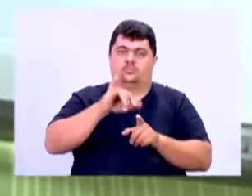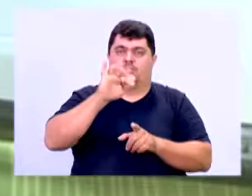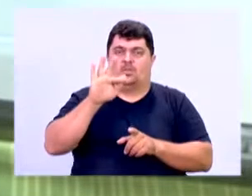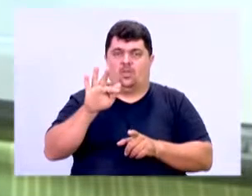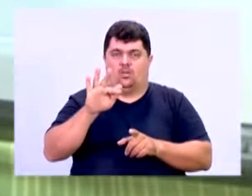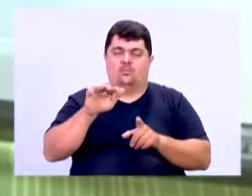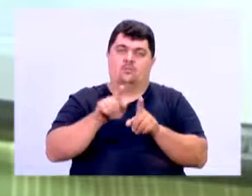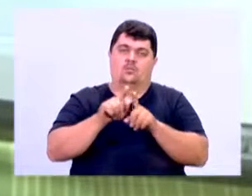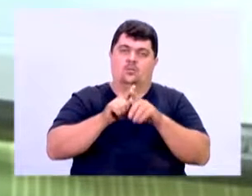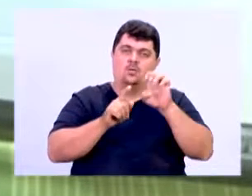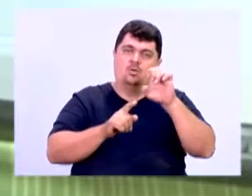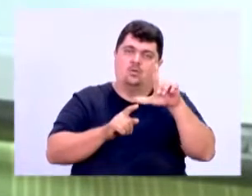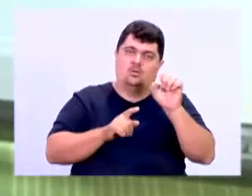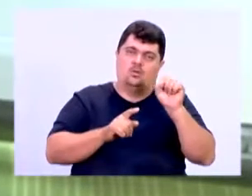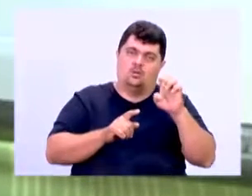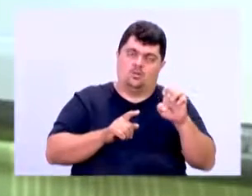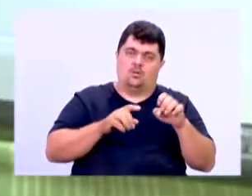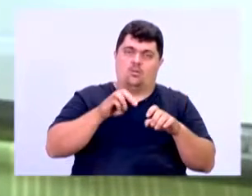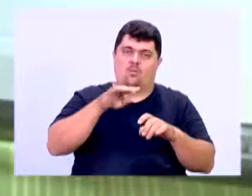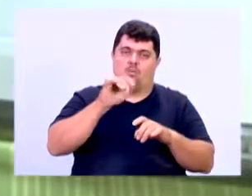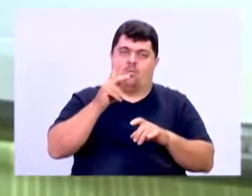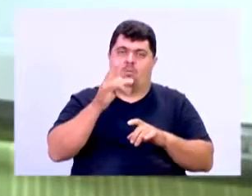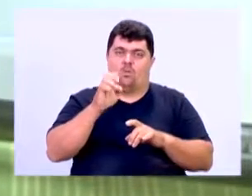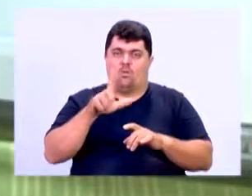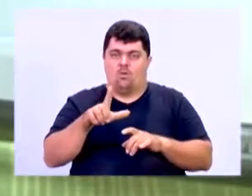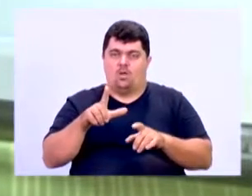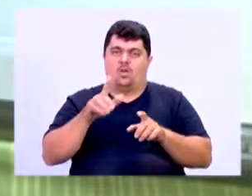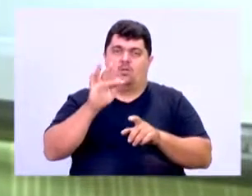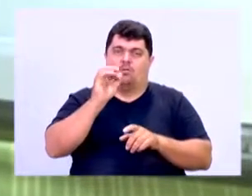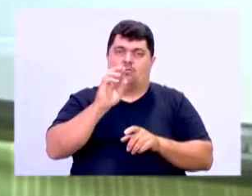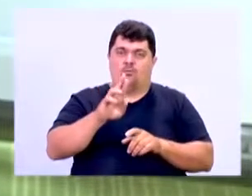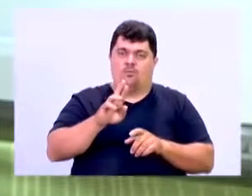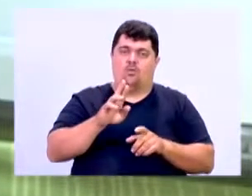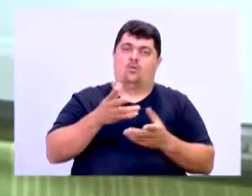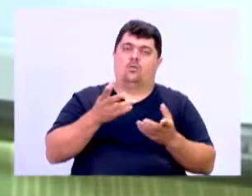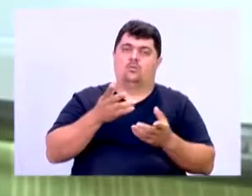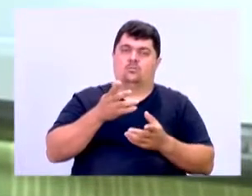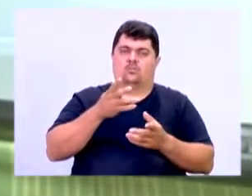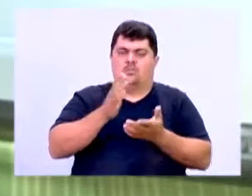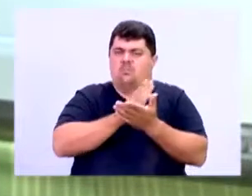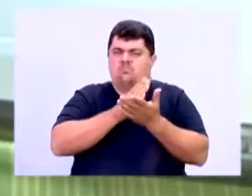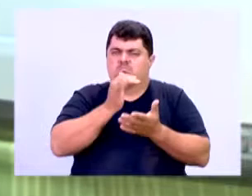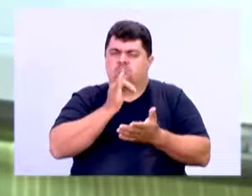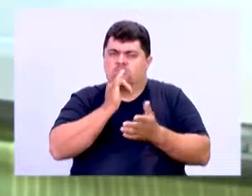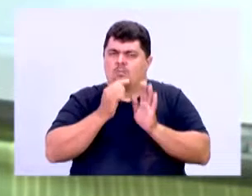if, o else, o while, for, entre outros. Aqui eu vou elencar alguns exemplos